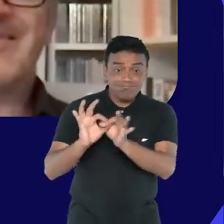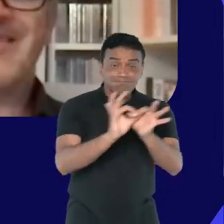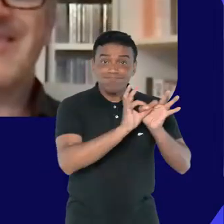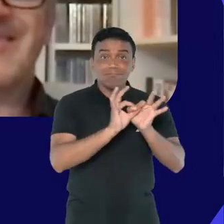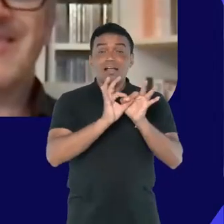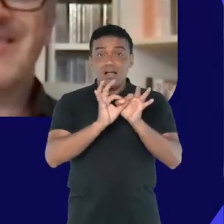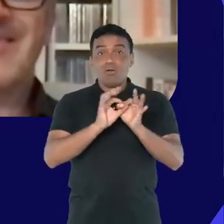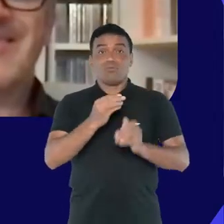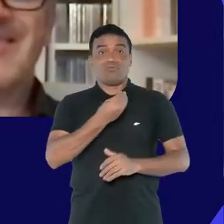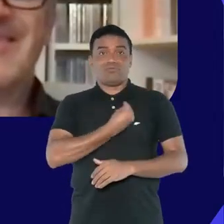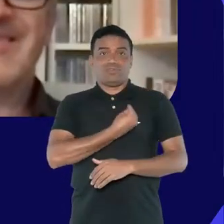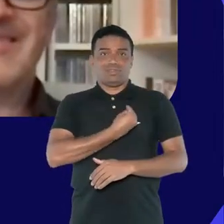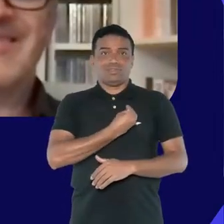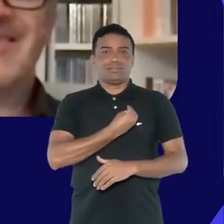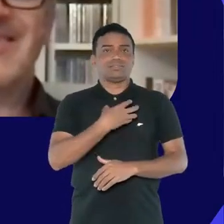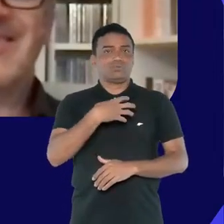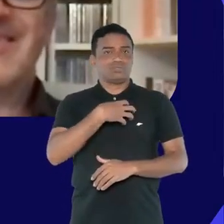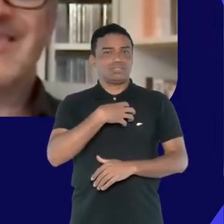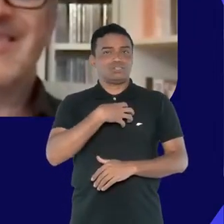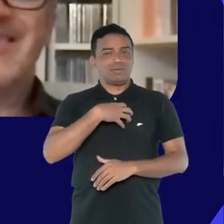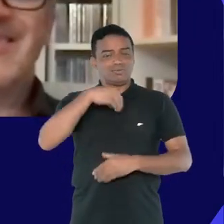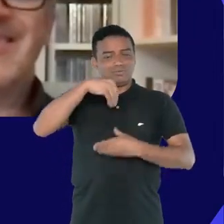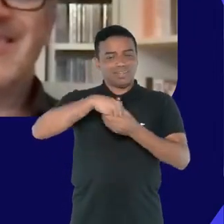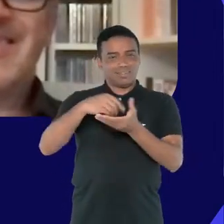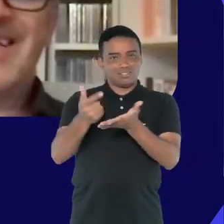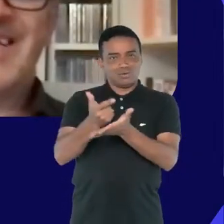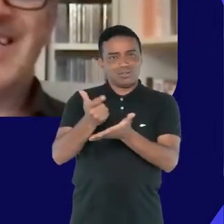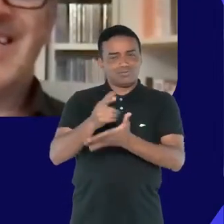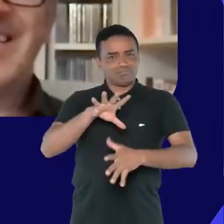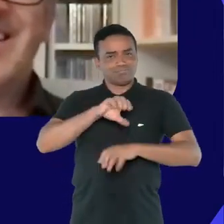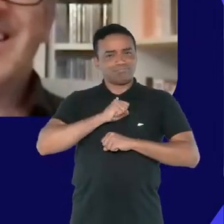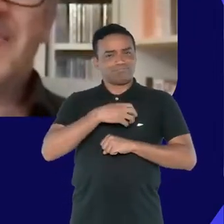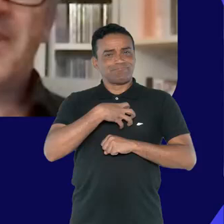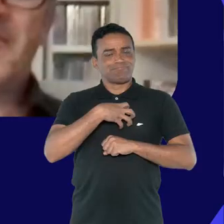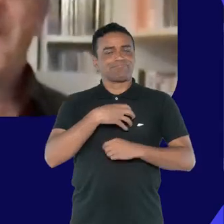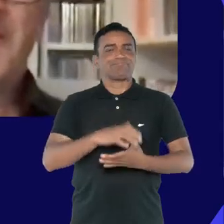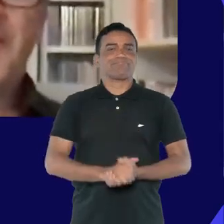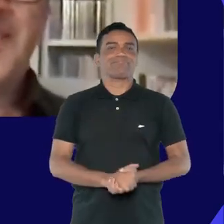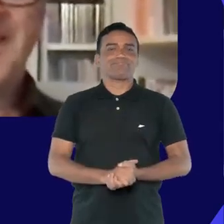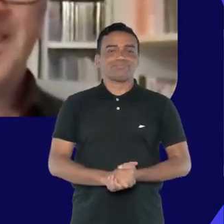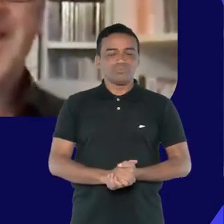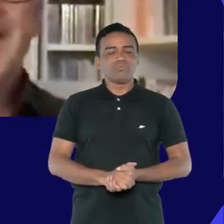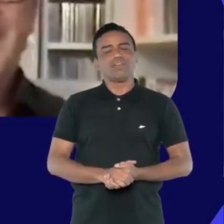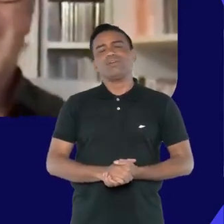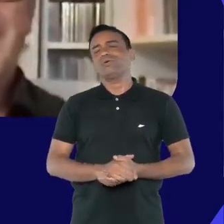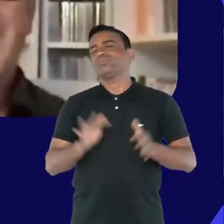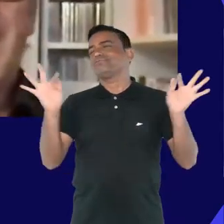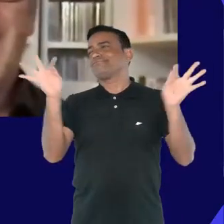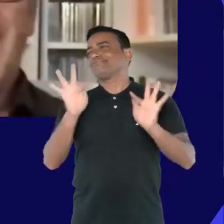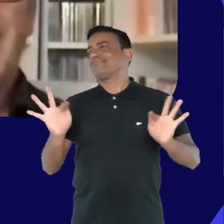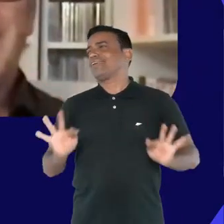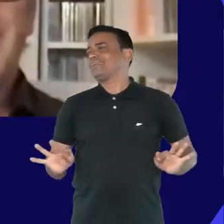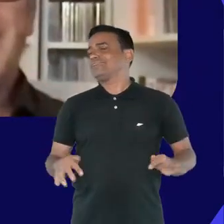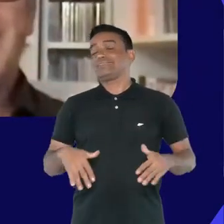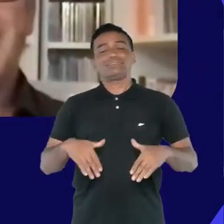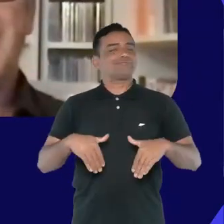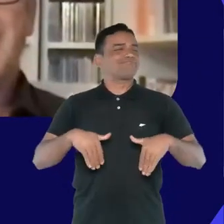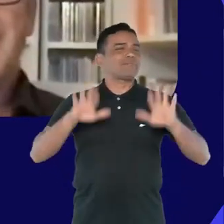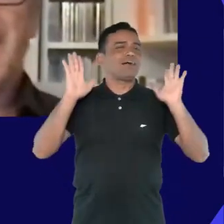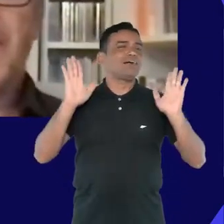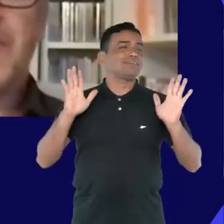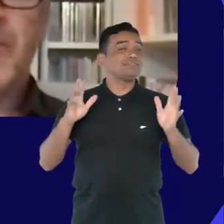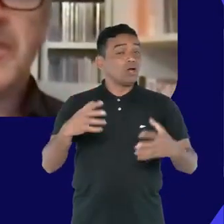é o sentimento que tenho com o seu livro? Bem, eu fico contente que tenha